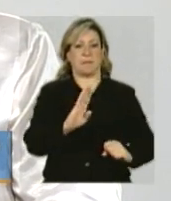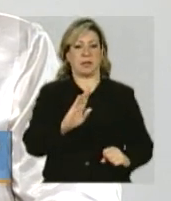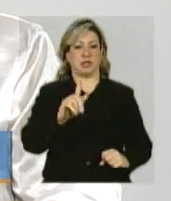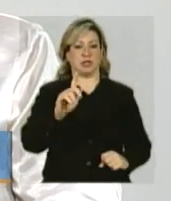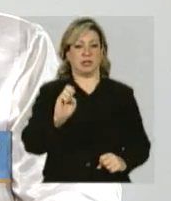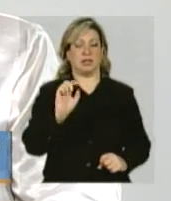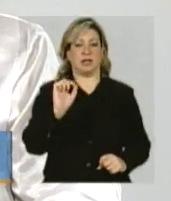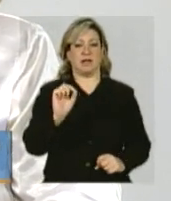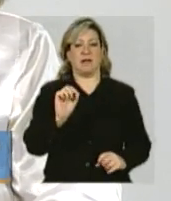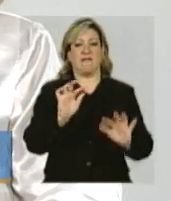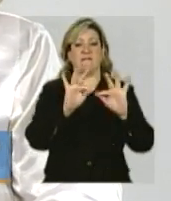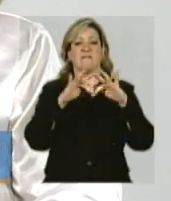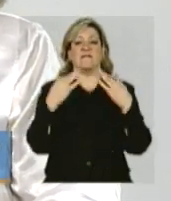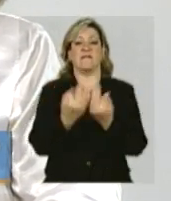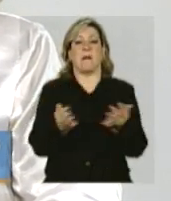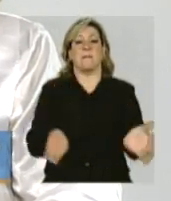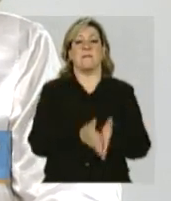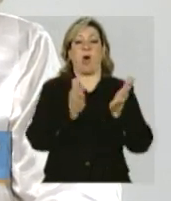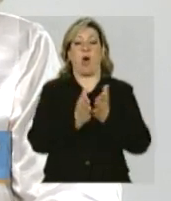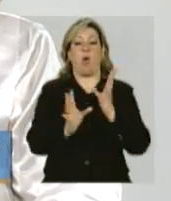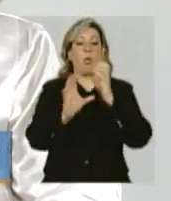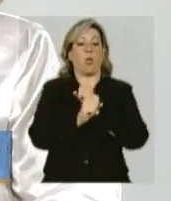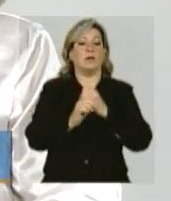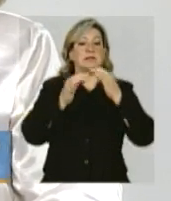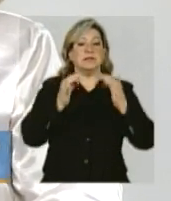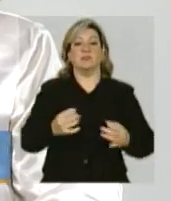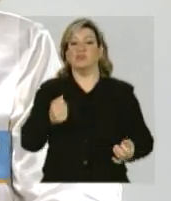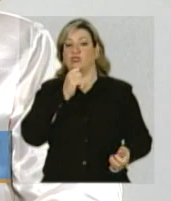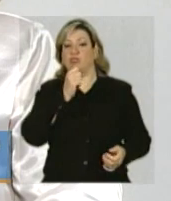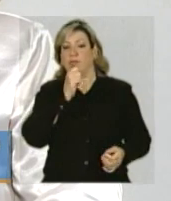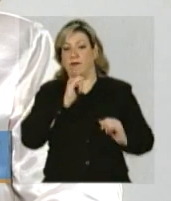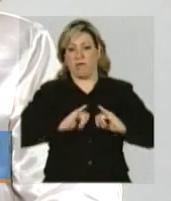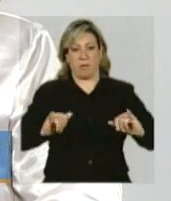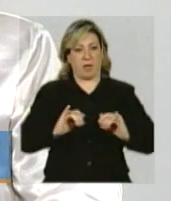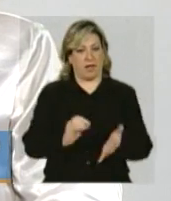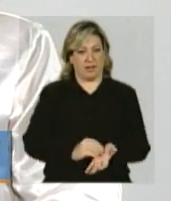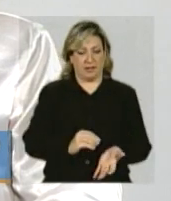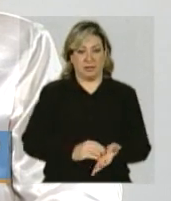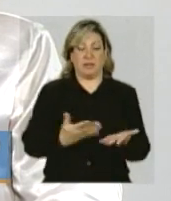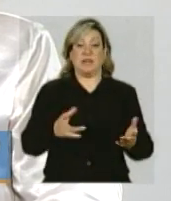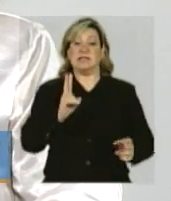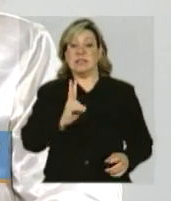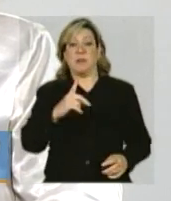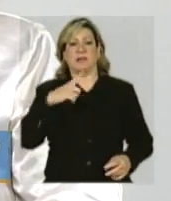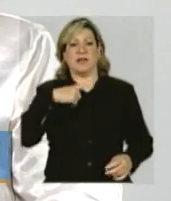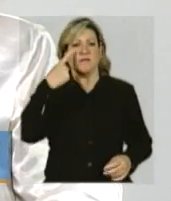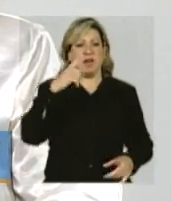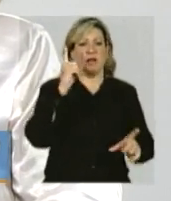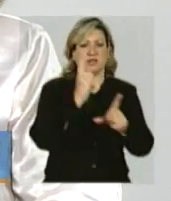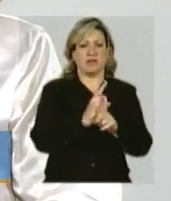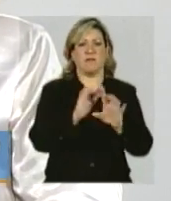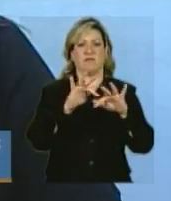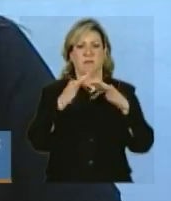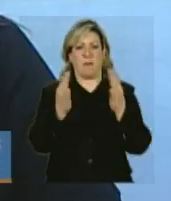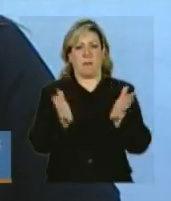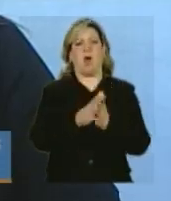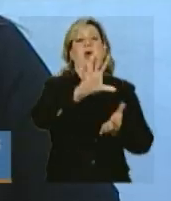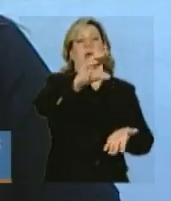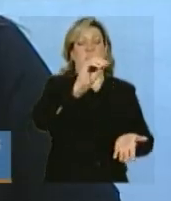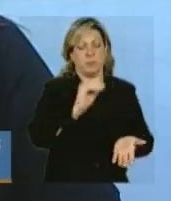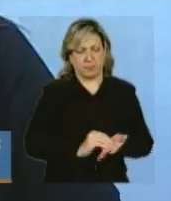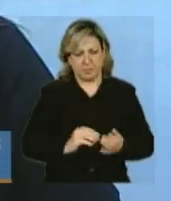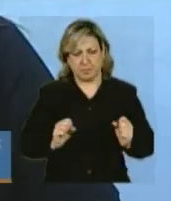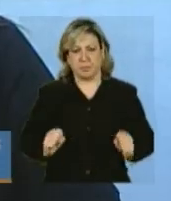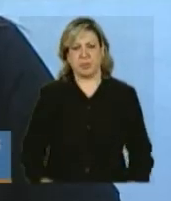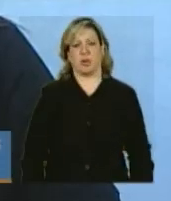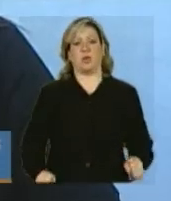de famílias pobres. Então, sempre que tiver uma família em pobre ou extrema pobreza, poderá ser incluída